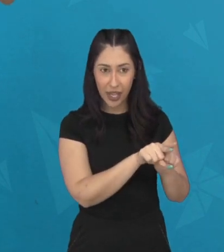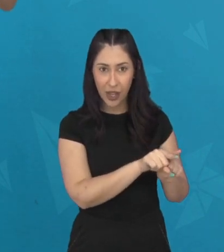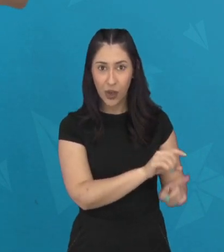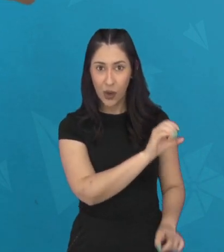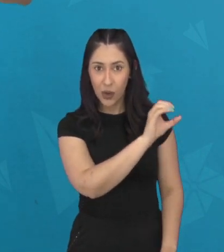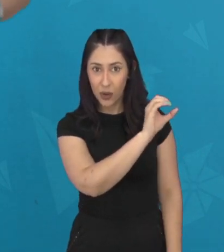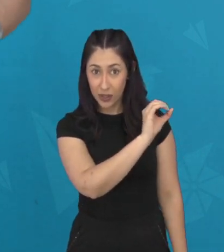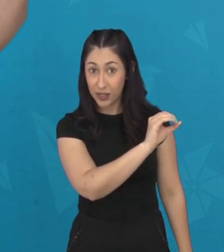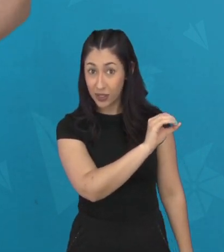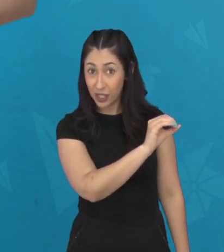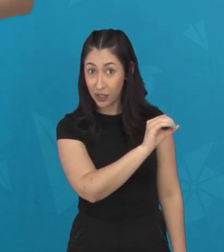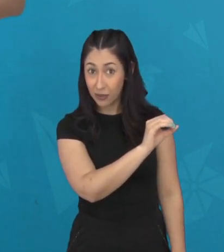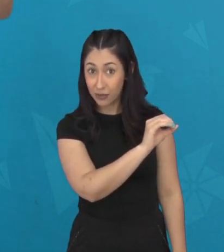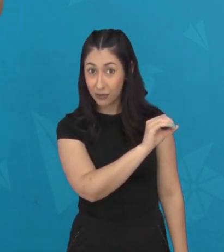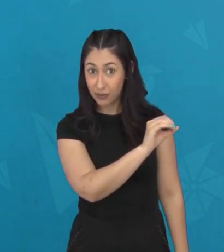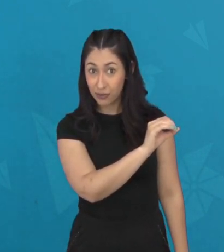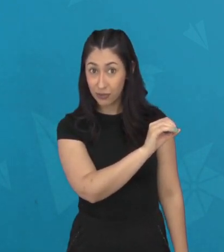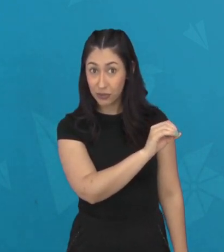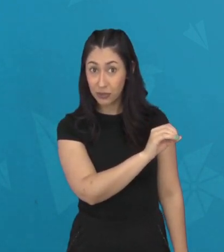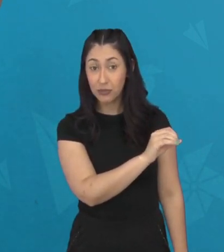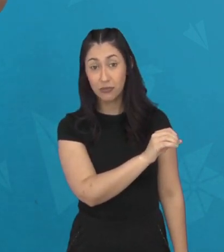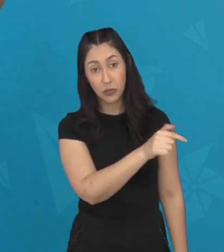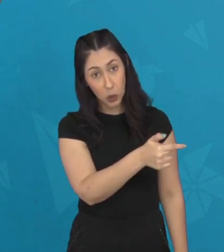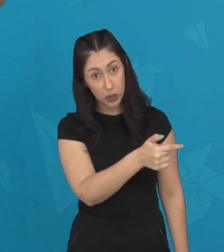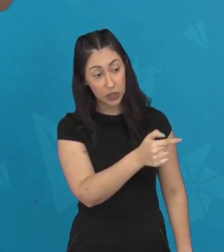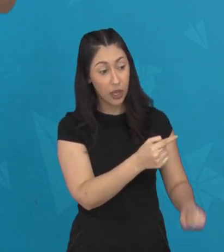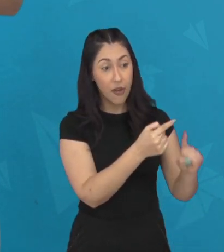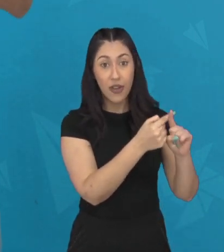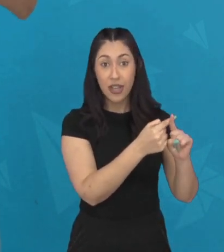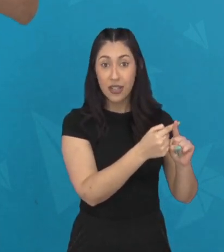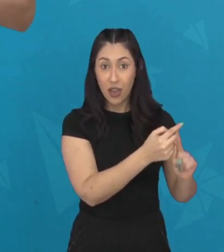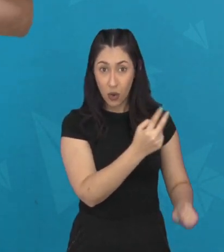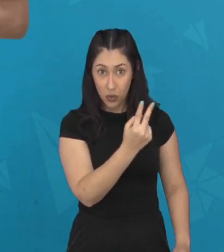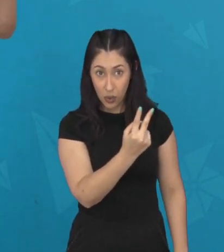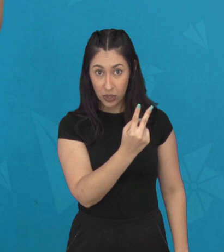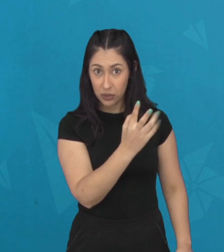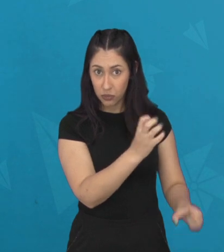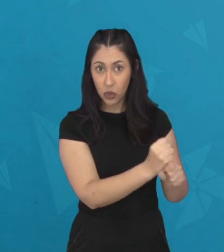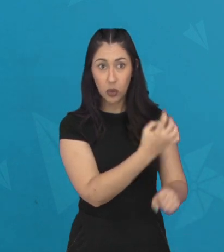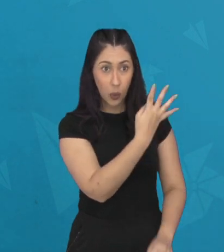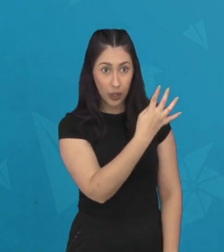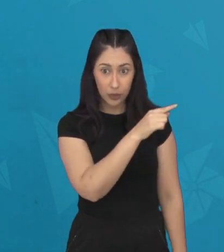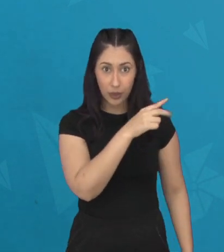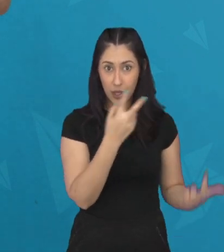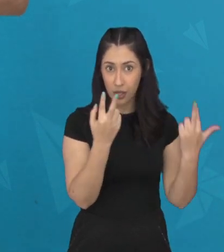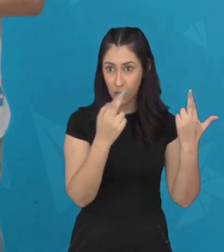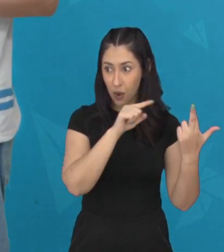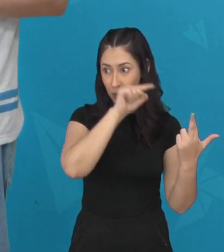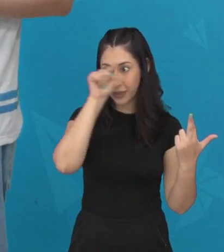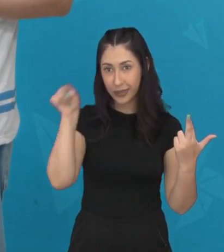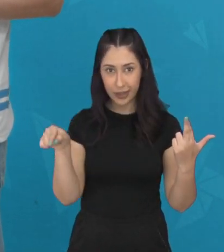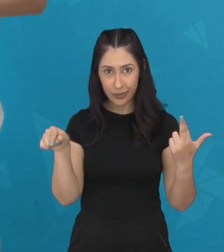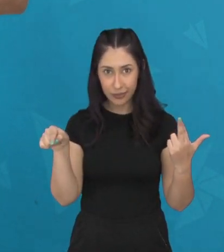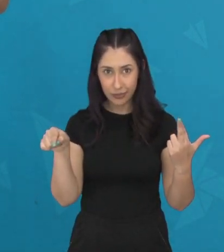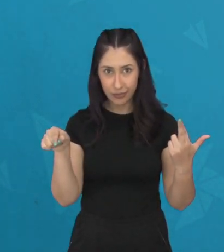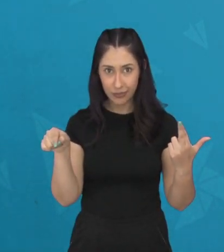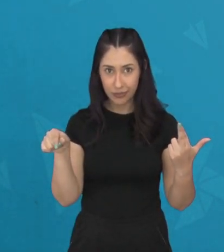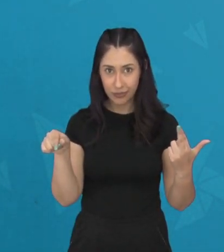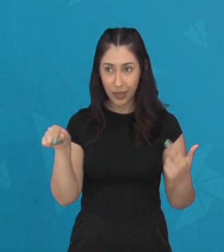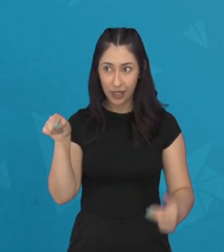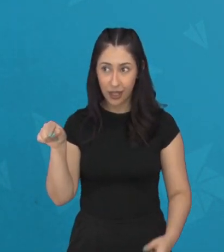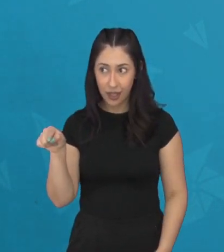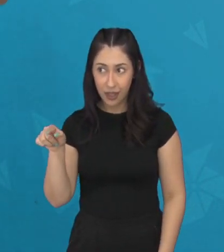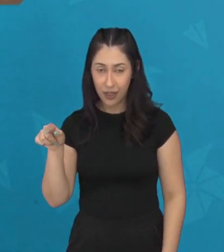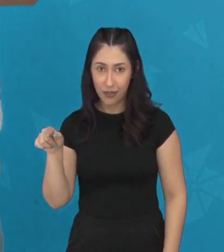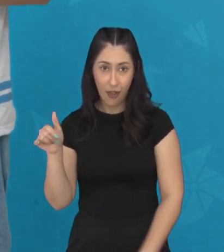6 átomos de oxigênios na equação, tudo bem? 4 ferros de um lado, 4 ferros do outro,